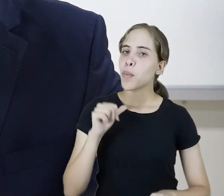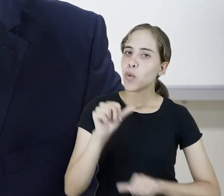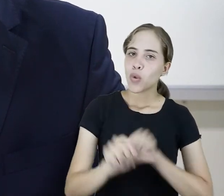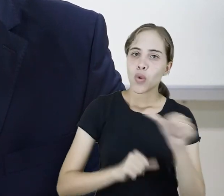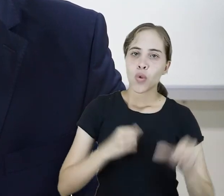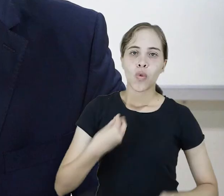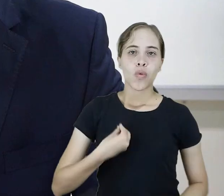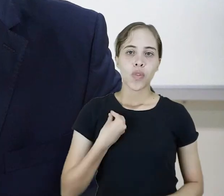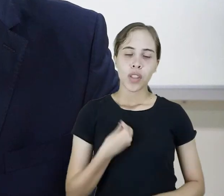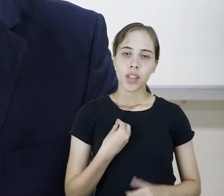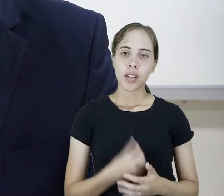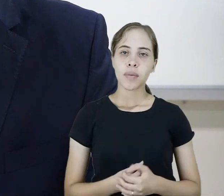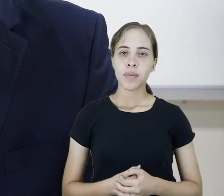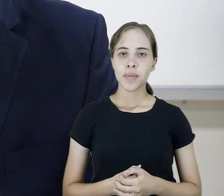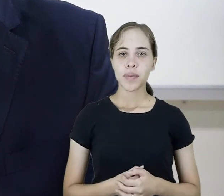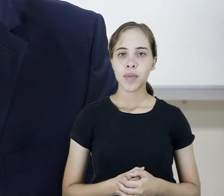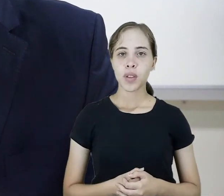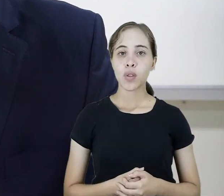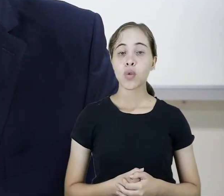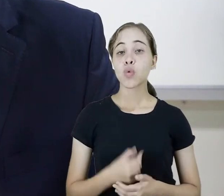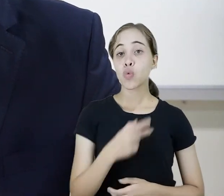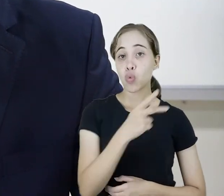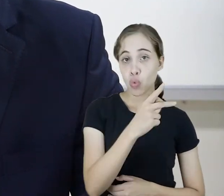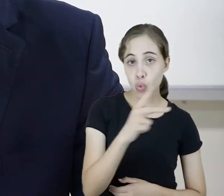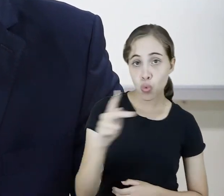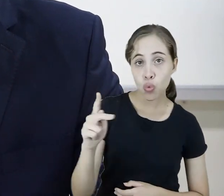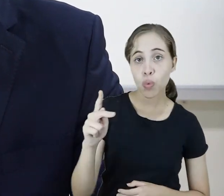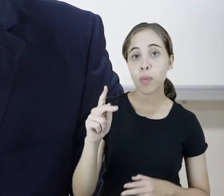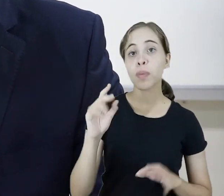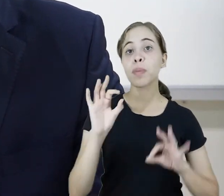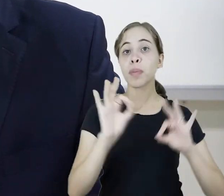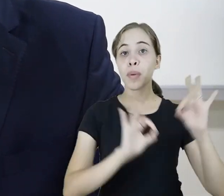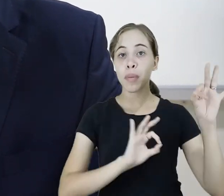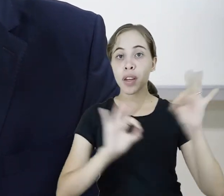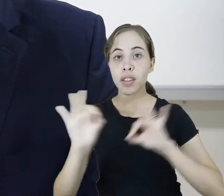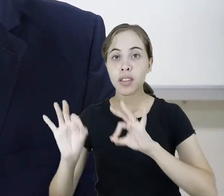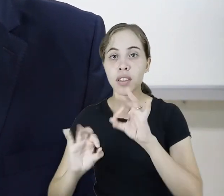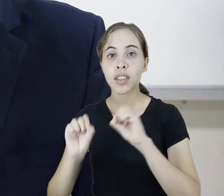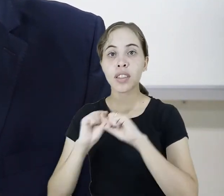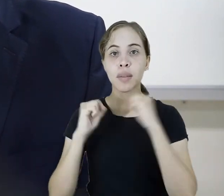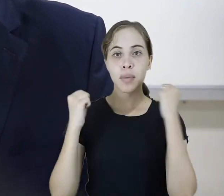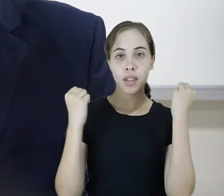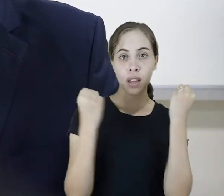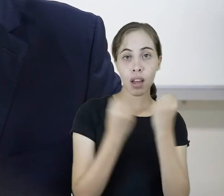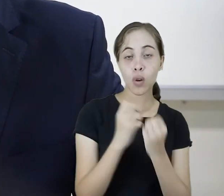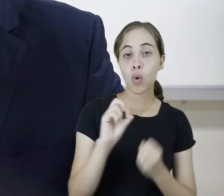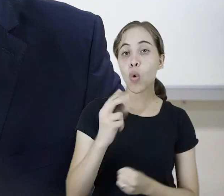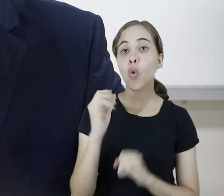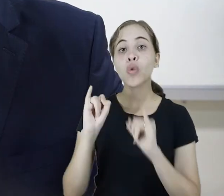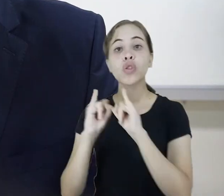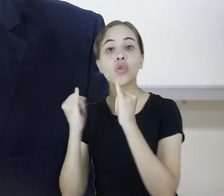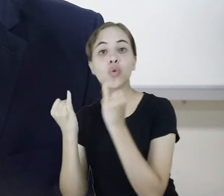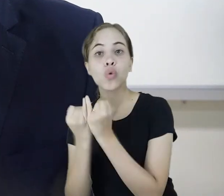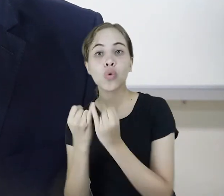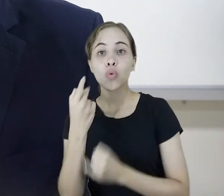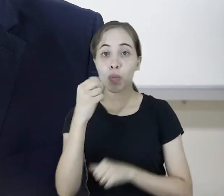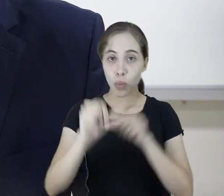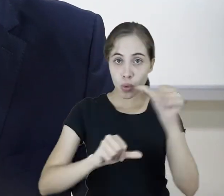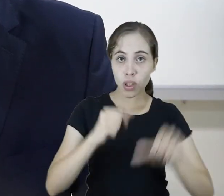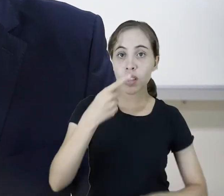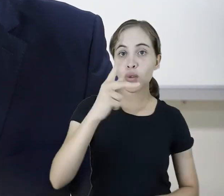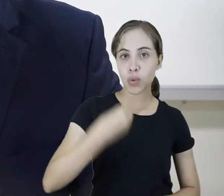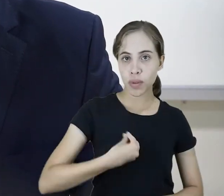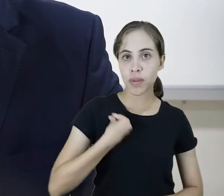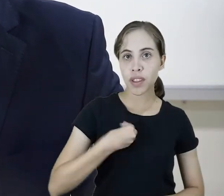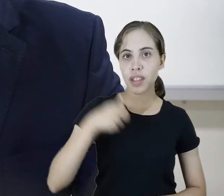vida. Como sua preparação no seminário ou instituto mudará a sua